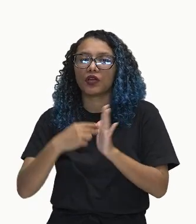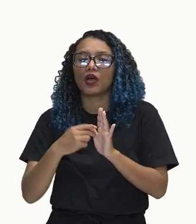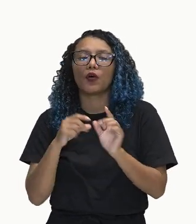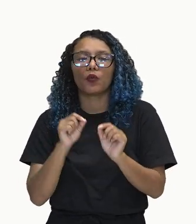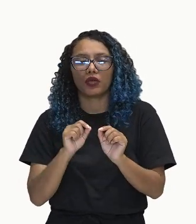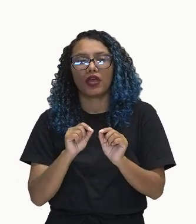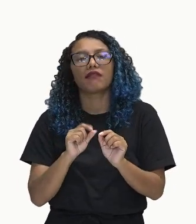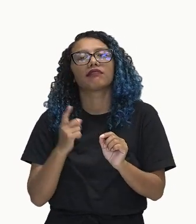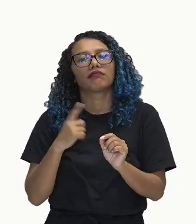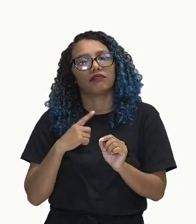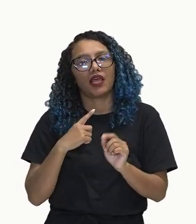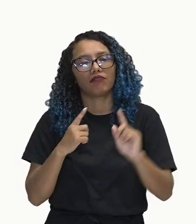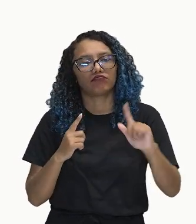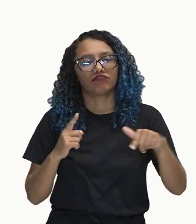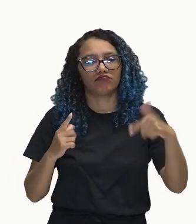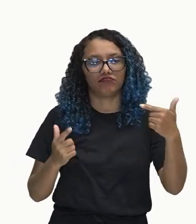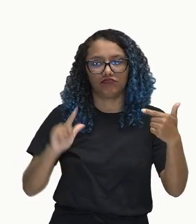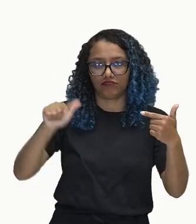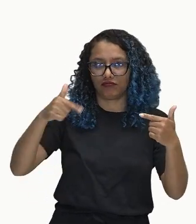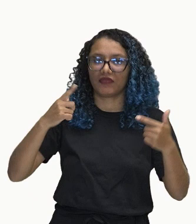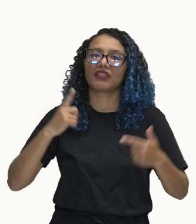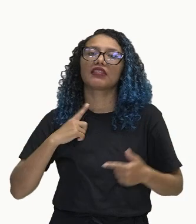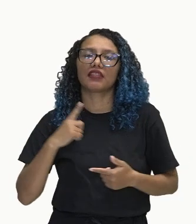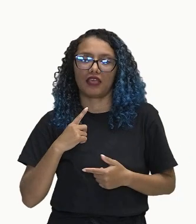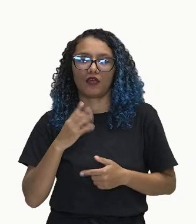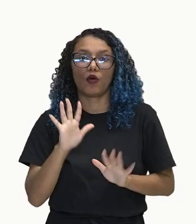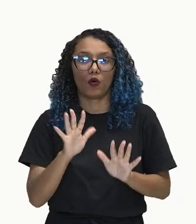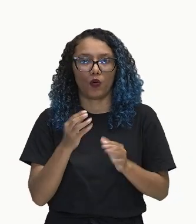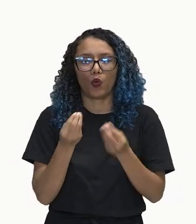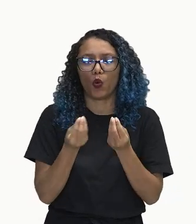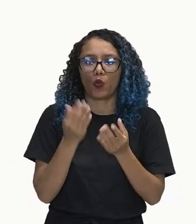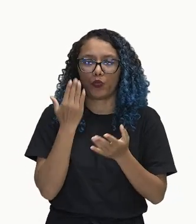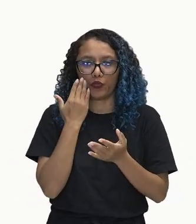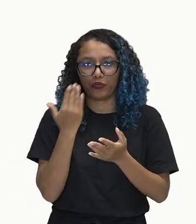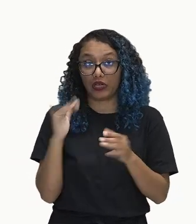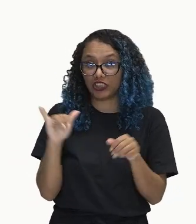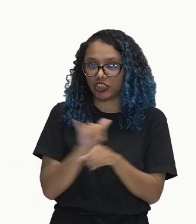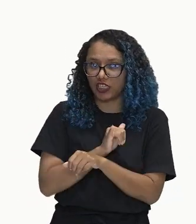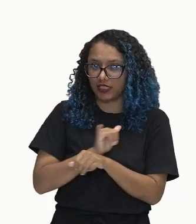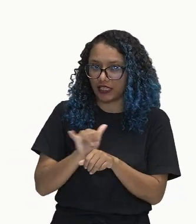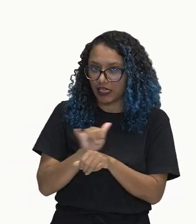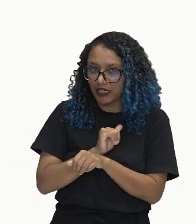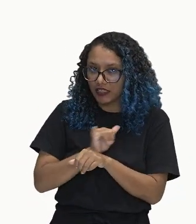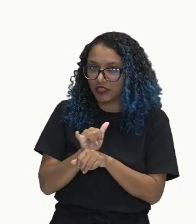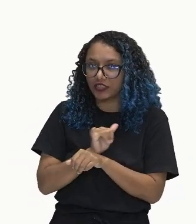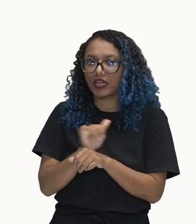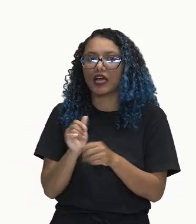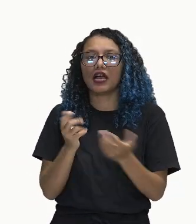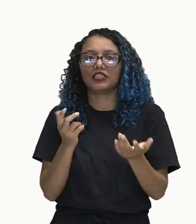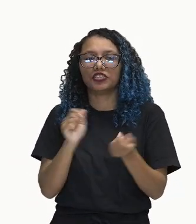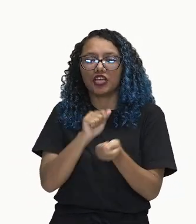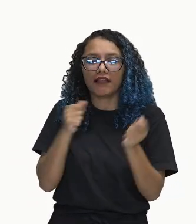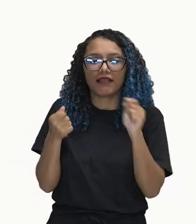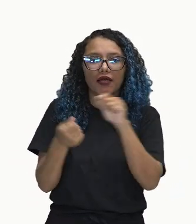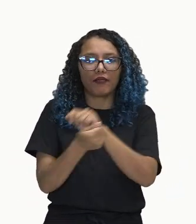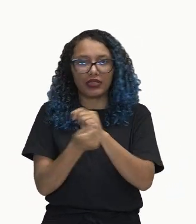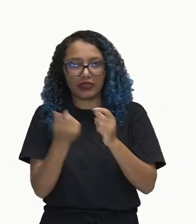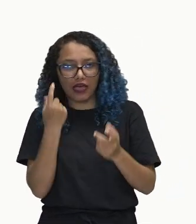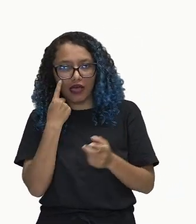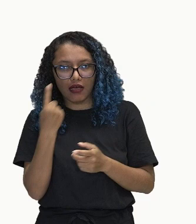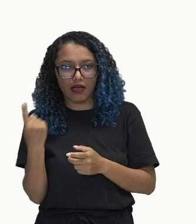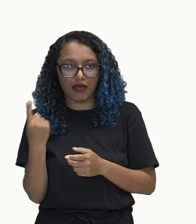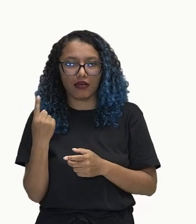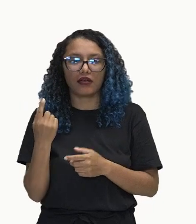dois quadrados. Você faz o seguinte, olha lá. Uma maneira que eu tenho de reescrever é a seguinte. A ao